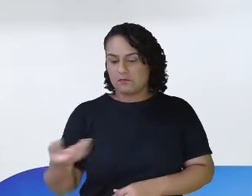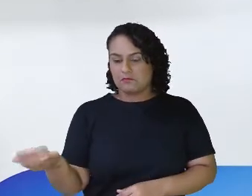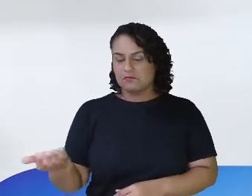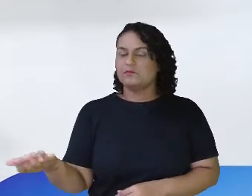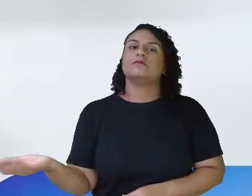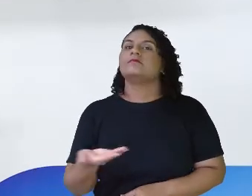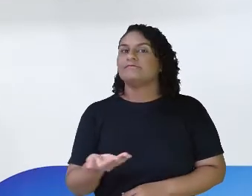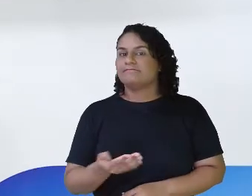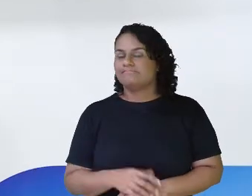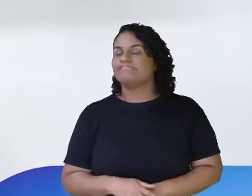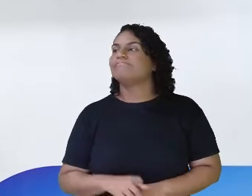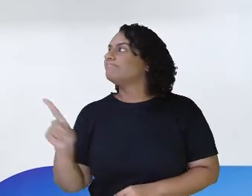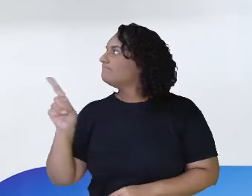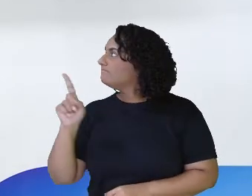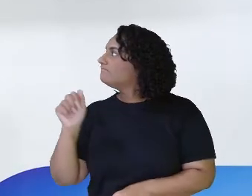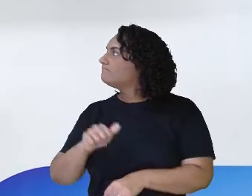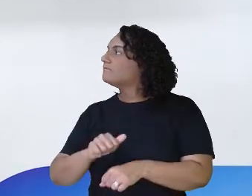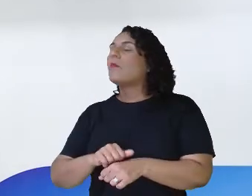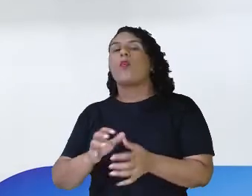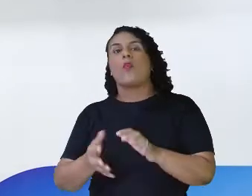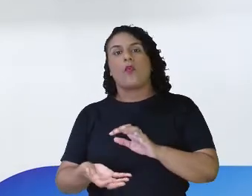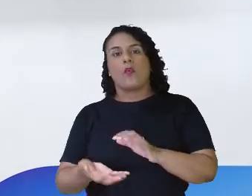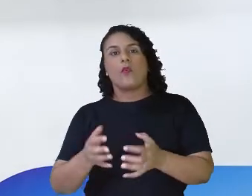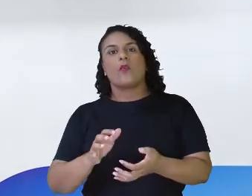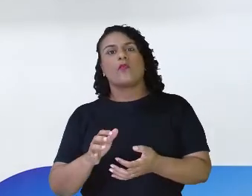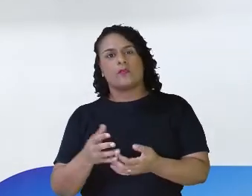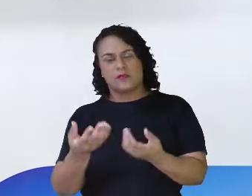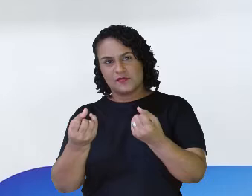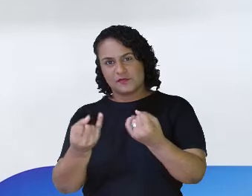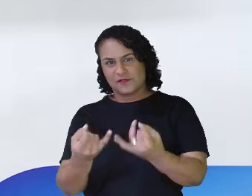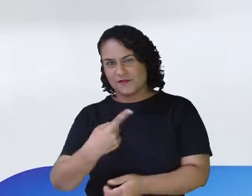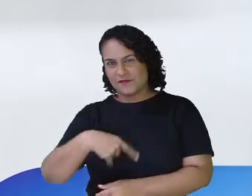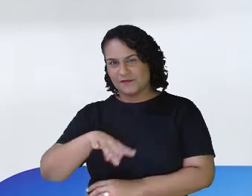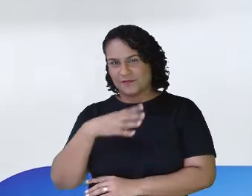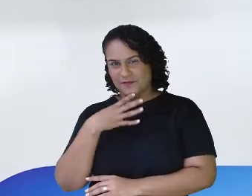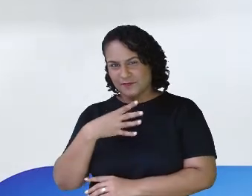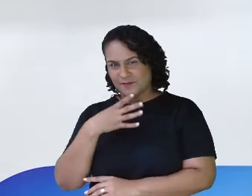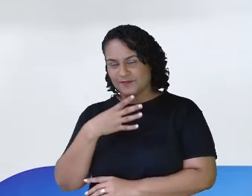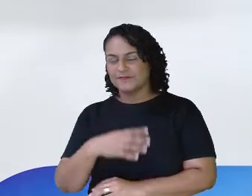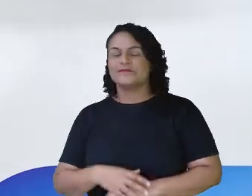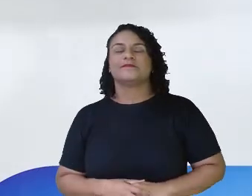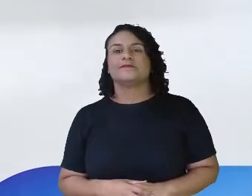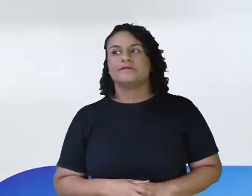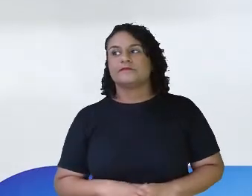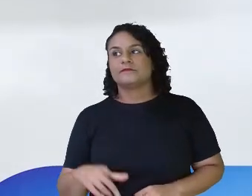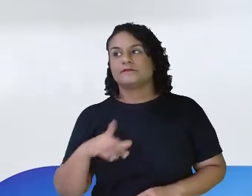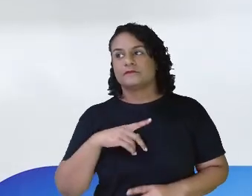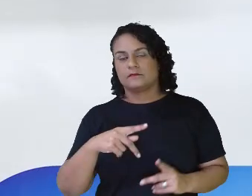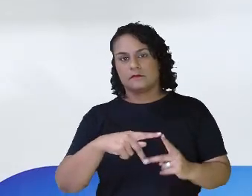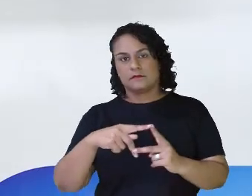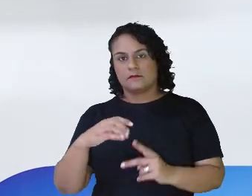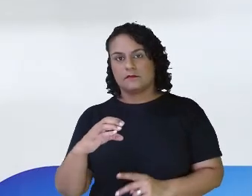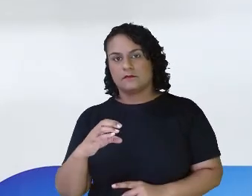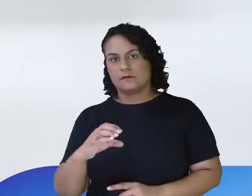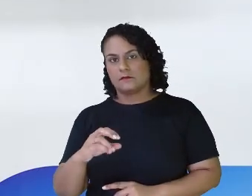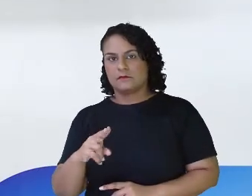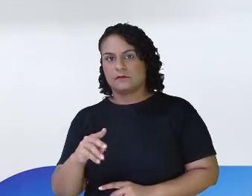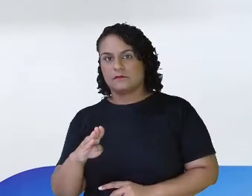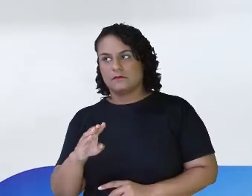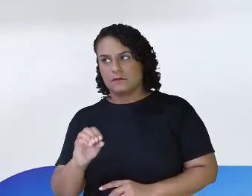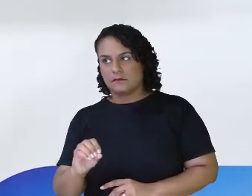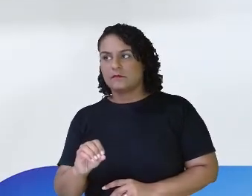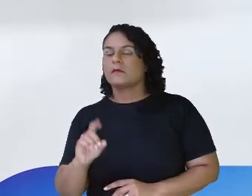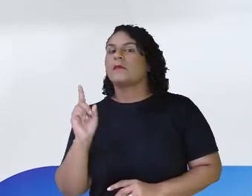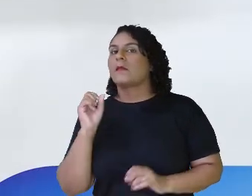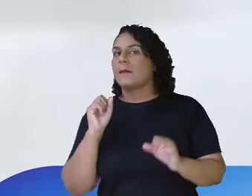Sólidos geométricos. Eu falei que vocês conheciam, hein? Eu tenho o cubo, que é o mais conhecido, né? Que